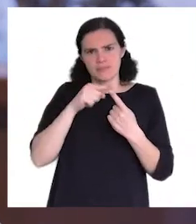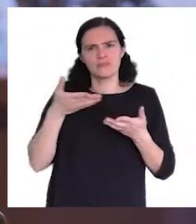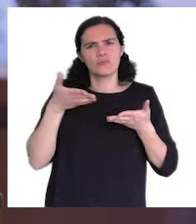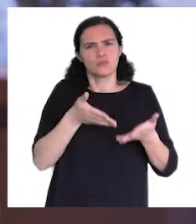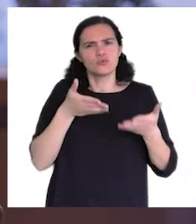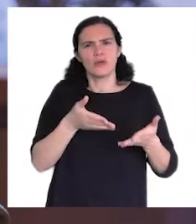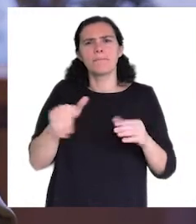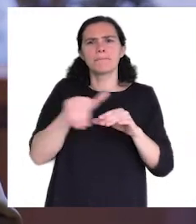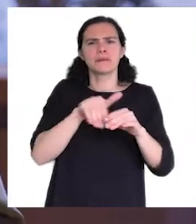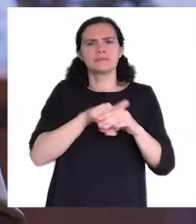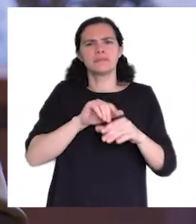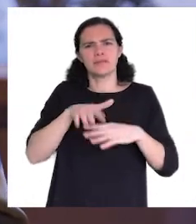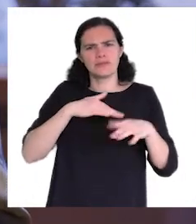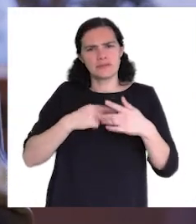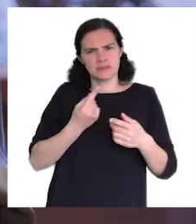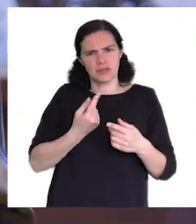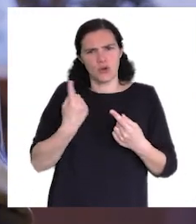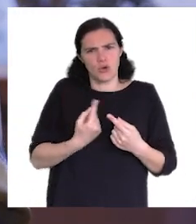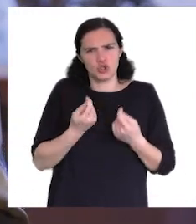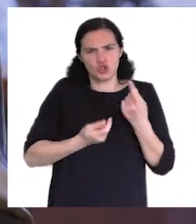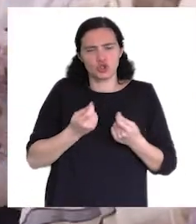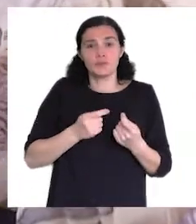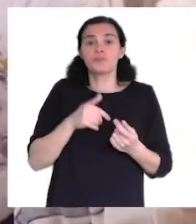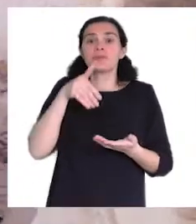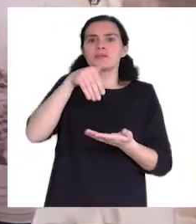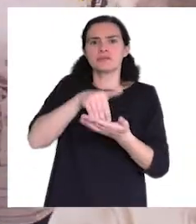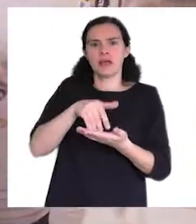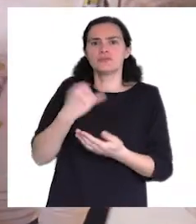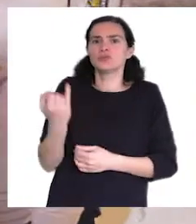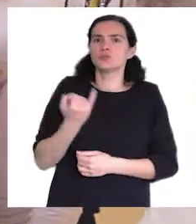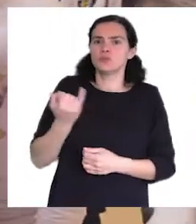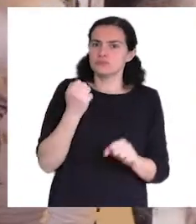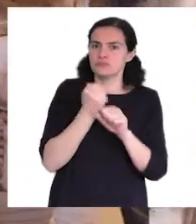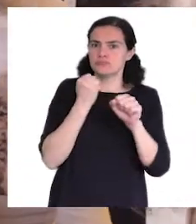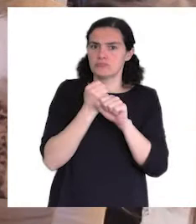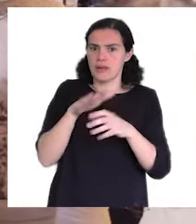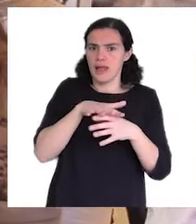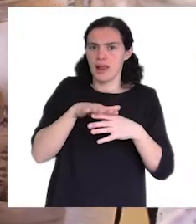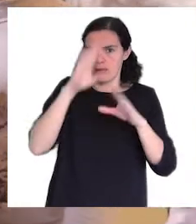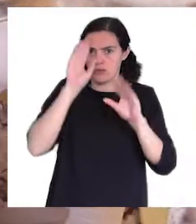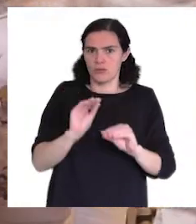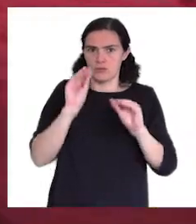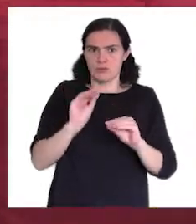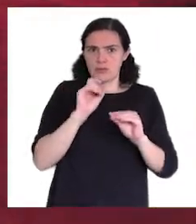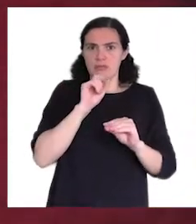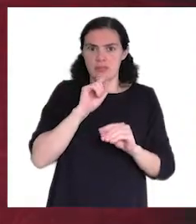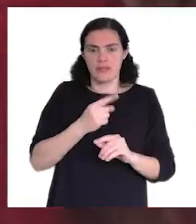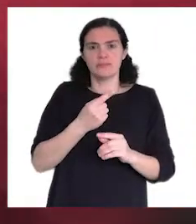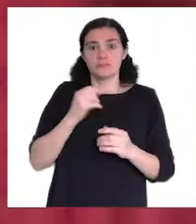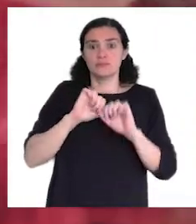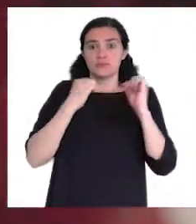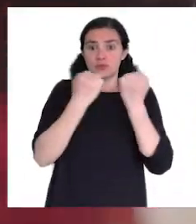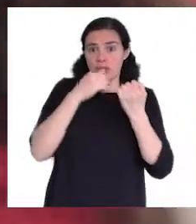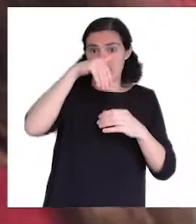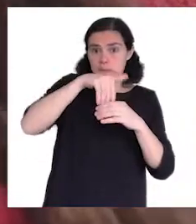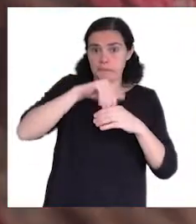de colaborar e de fazer a nossa parte. E, portanto, Serralves, enquanto uma entidade que trabalha a educação e o seu poder